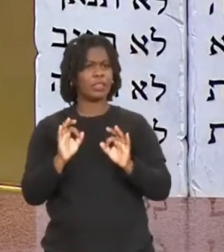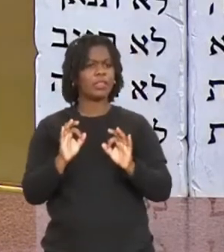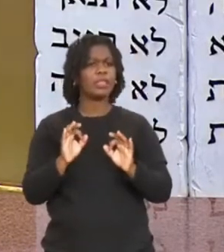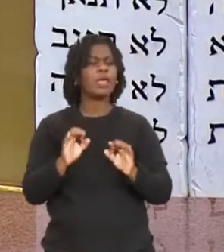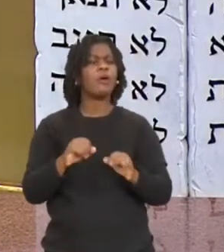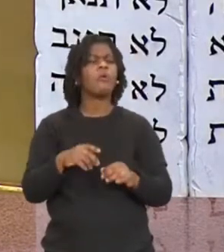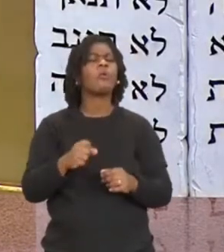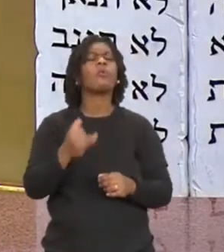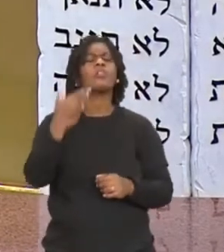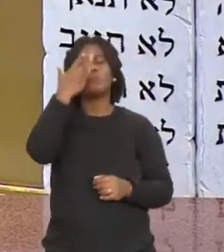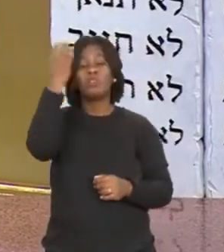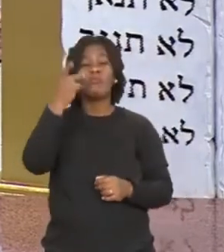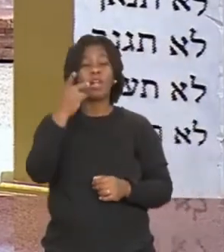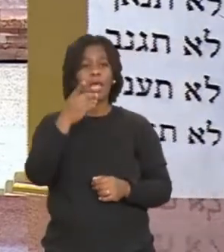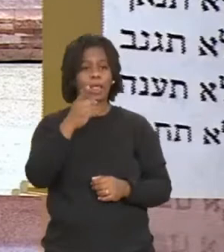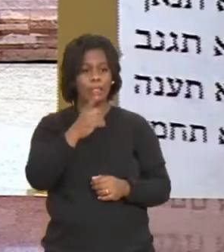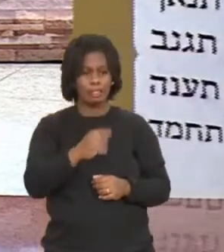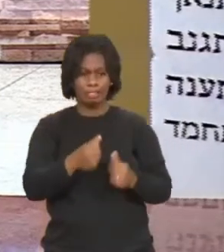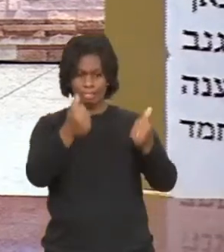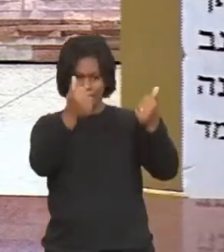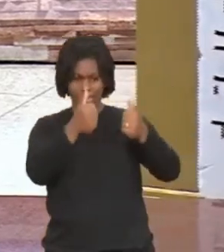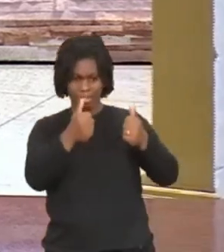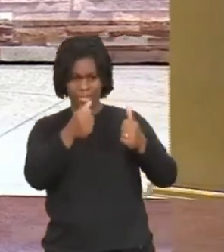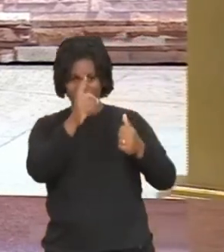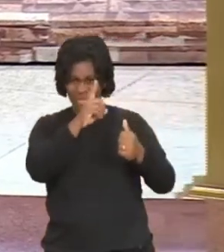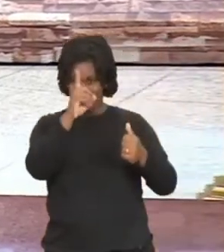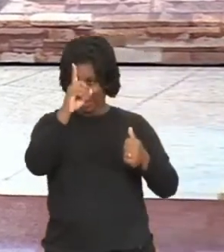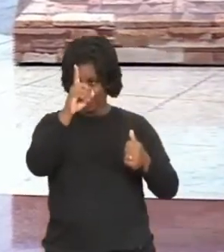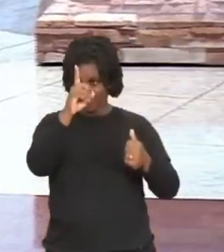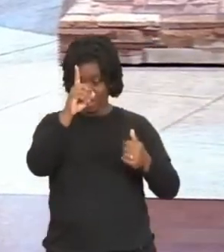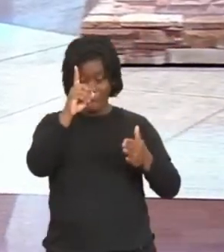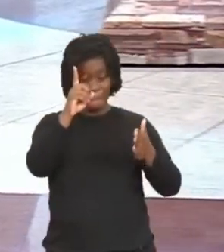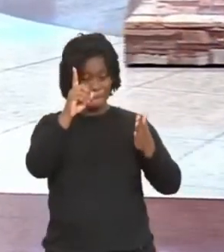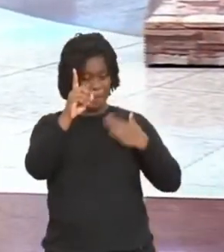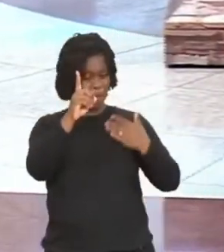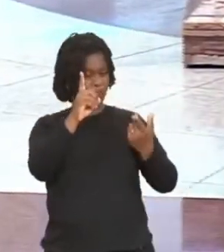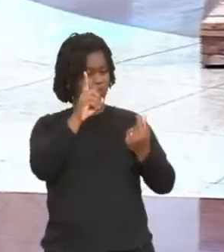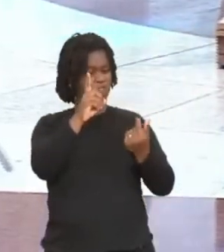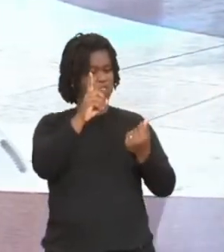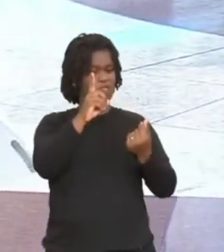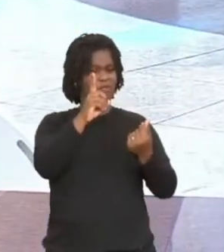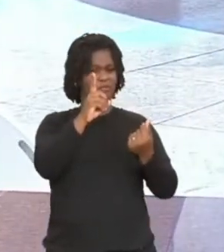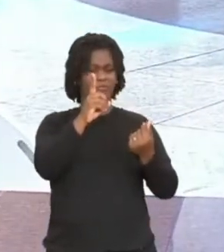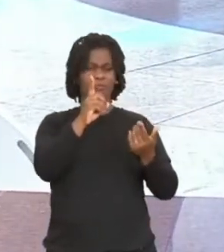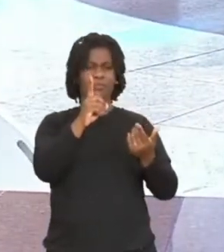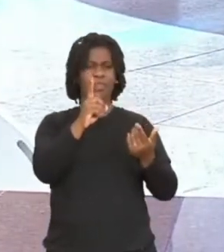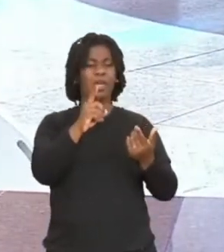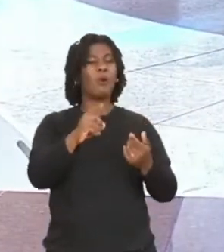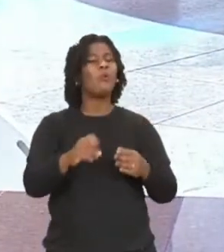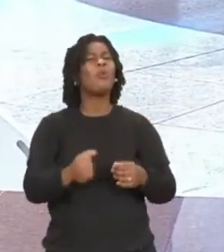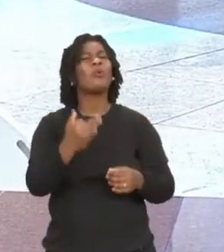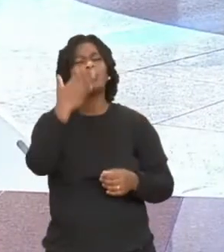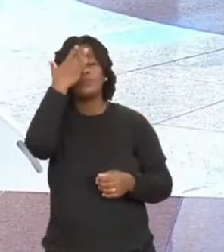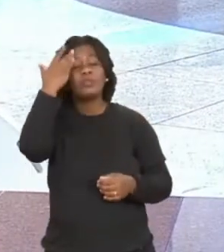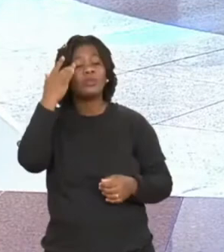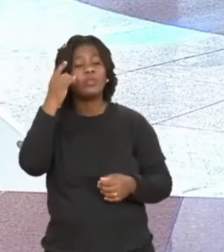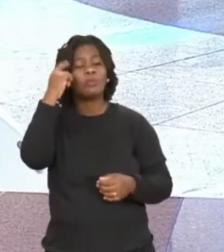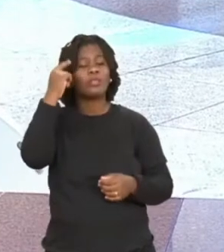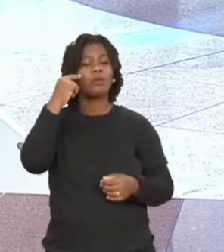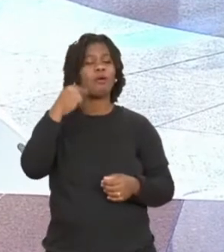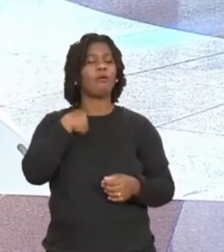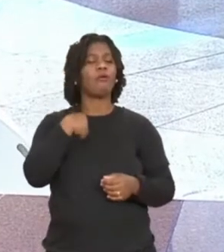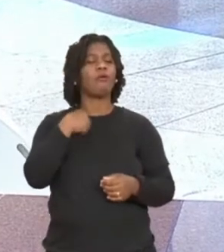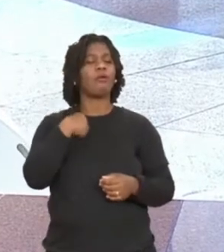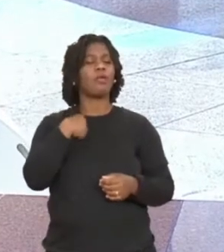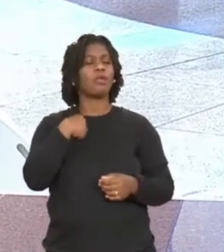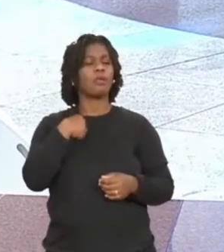o dinheiro dela? Quantas pessoas se acham capazes como Esaú, e porque